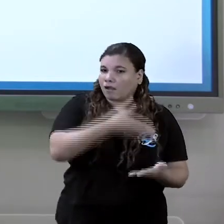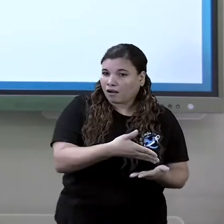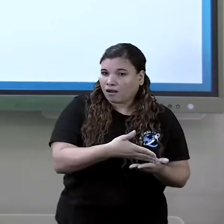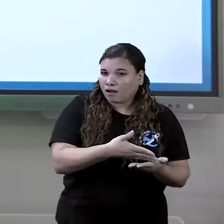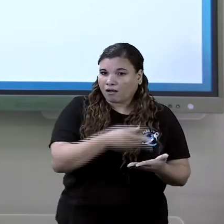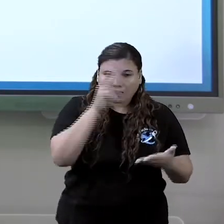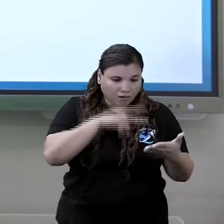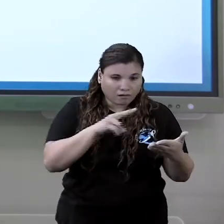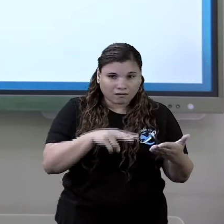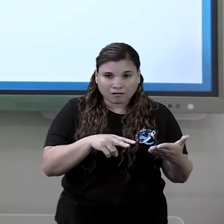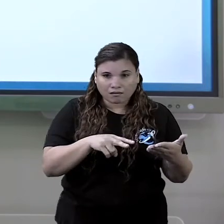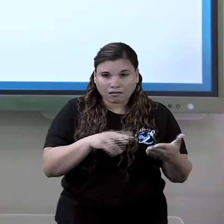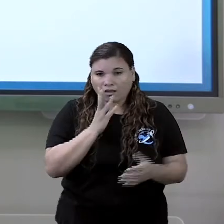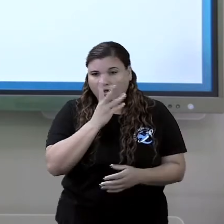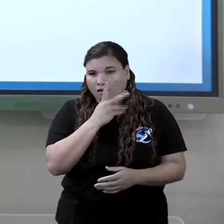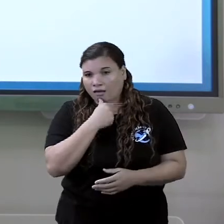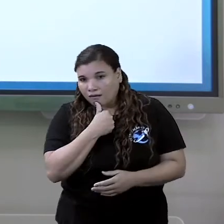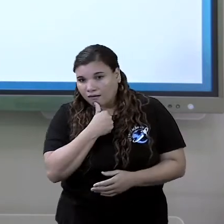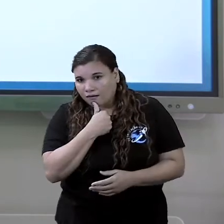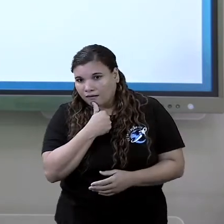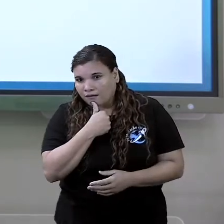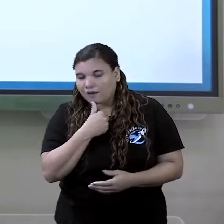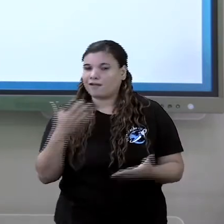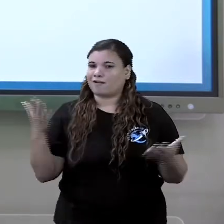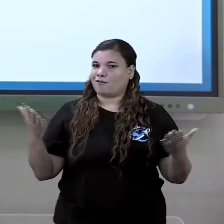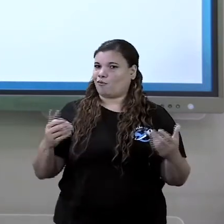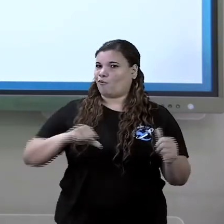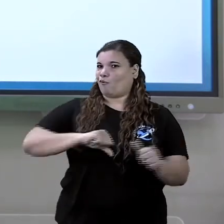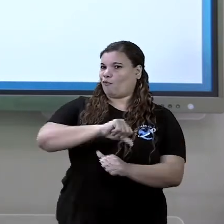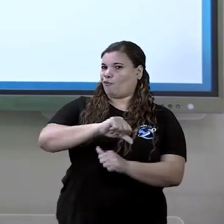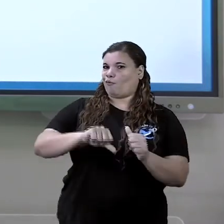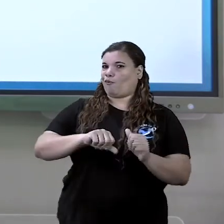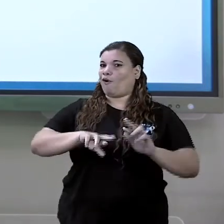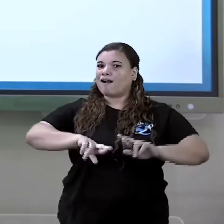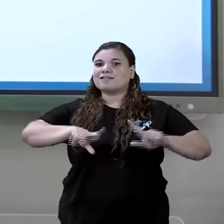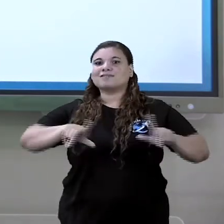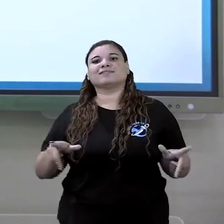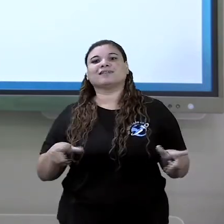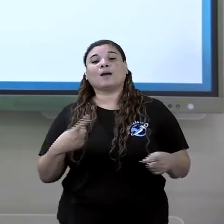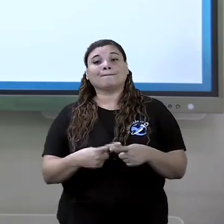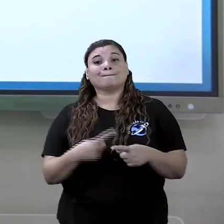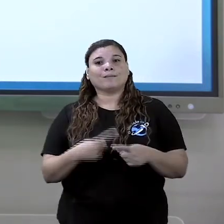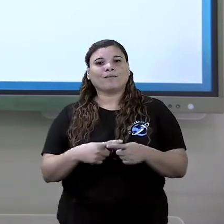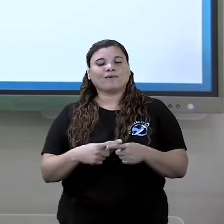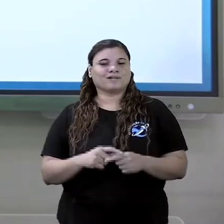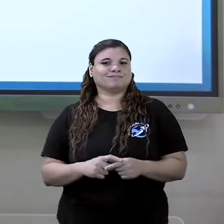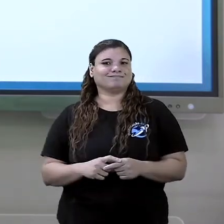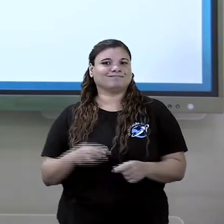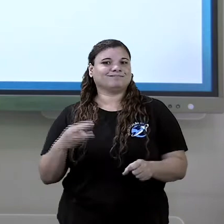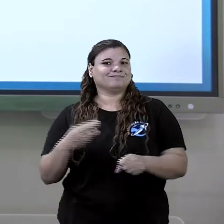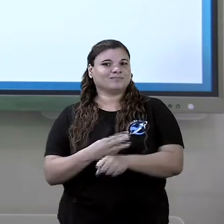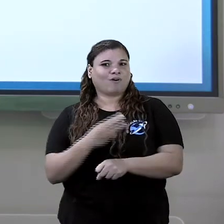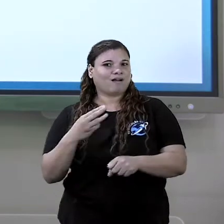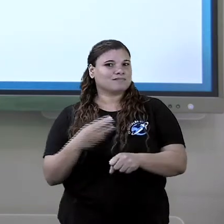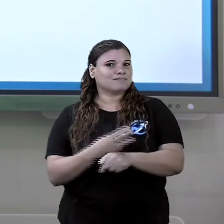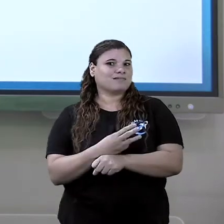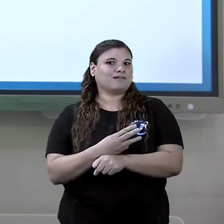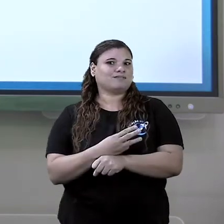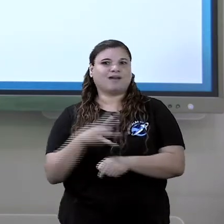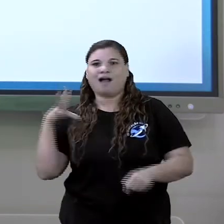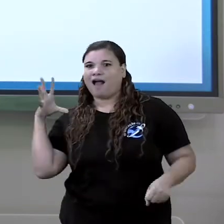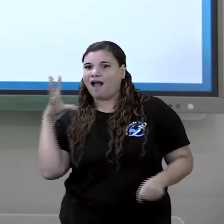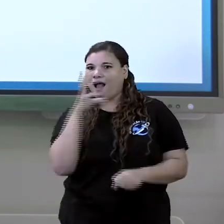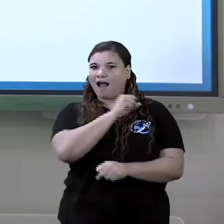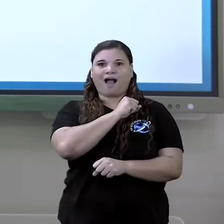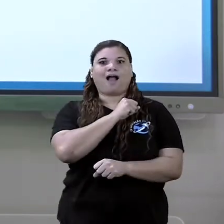o WhatsApp, é questão de segundos. E quando a professora fala que a carta ela é